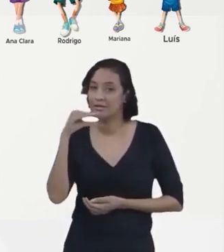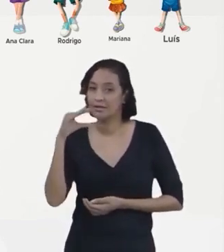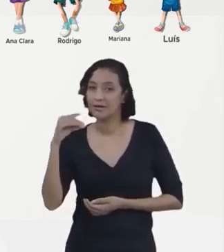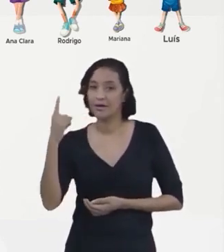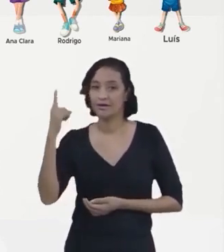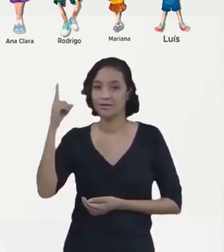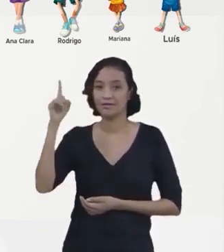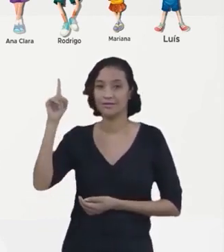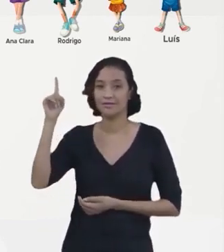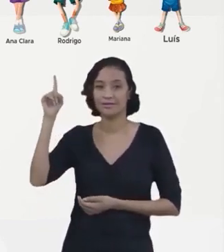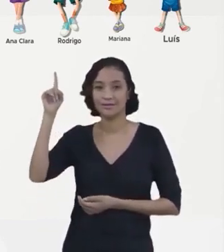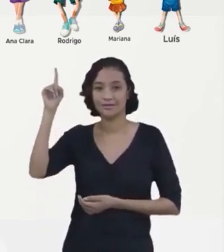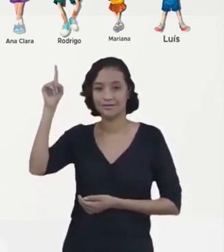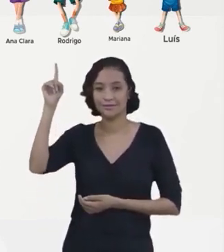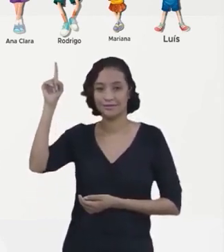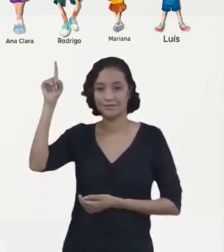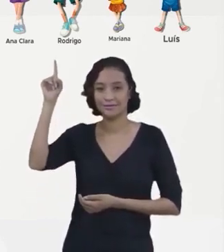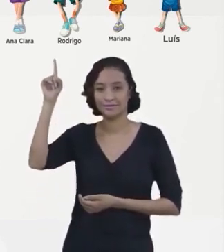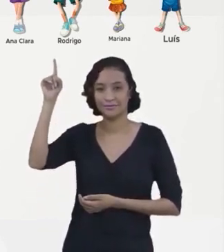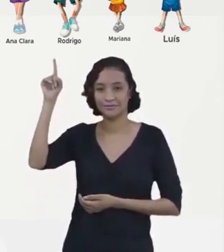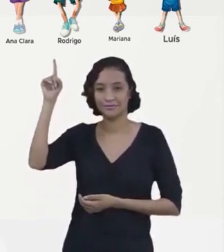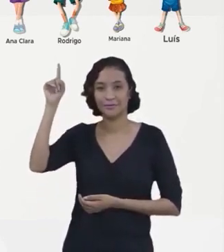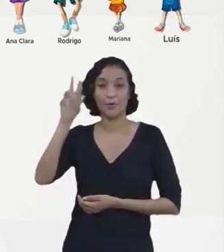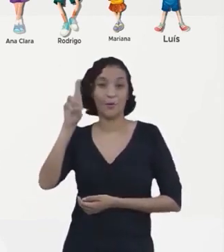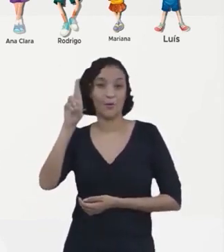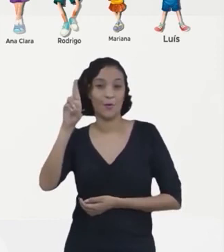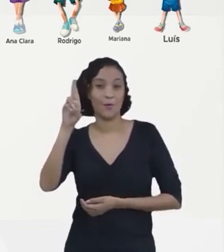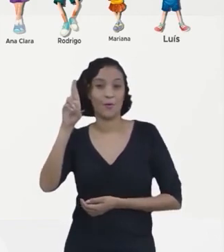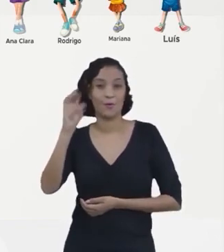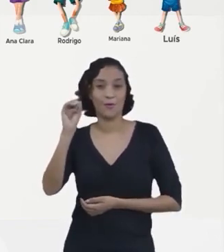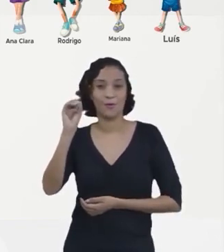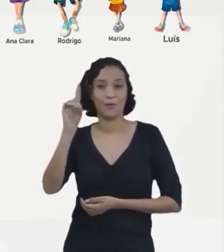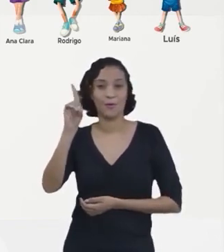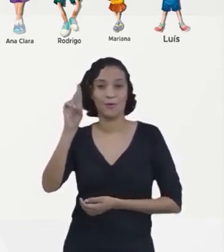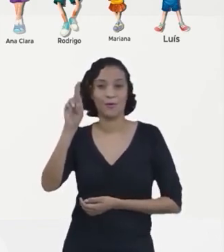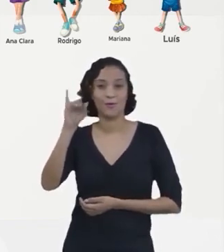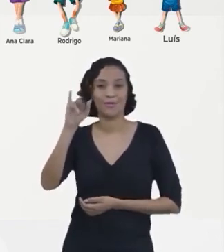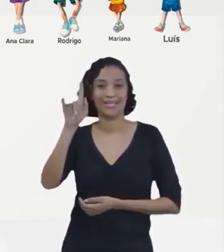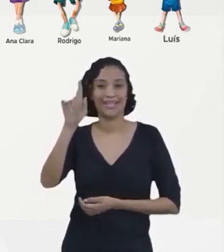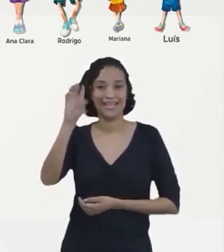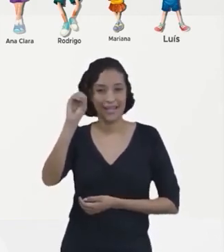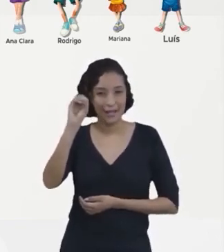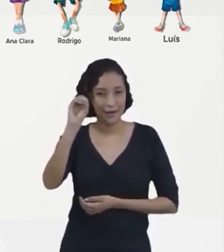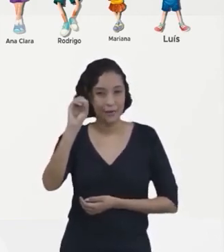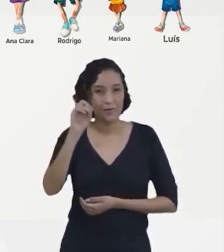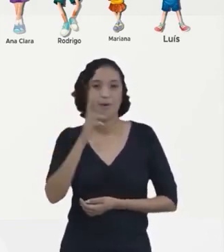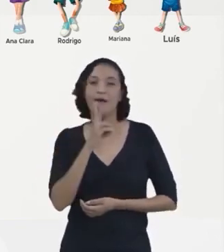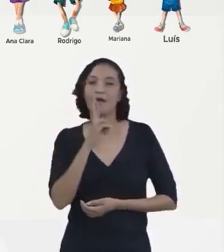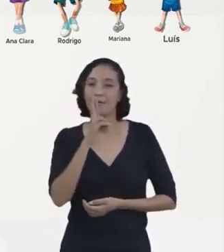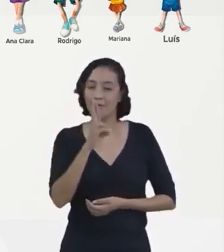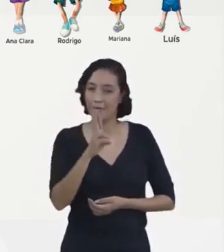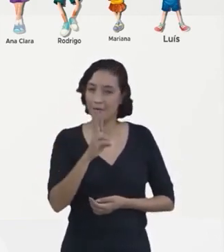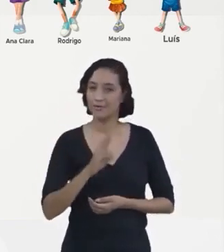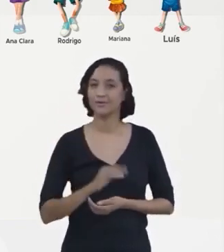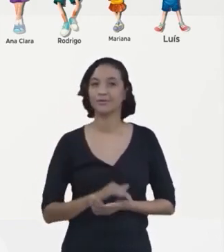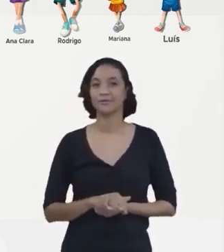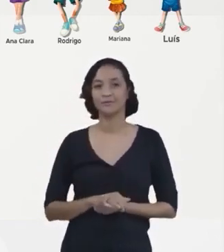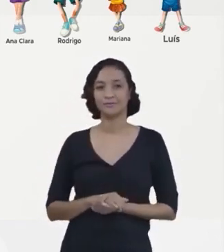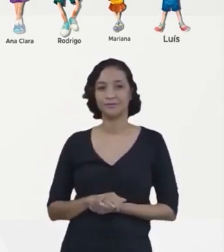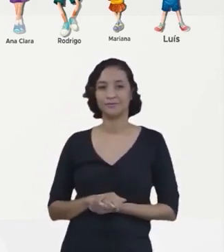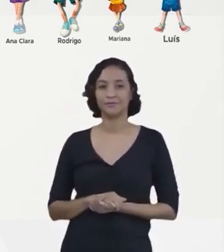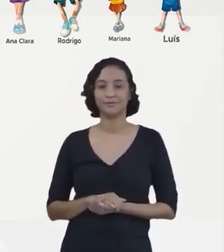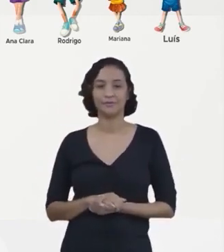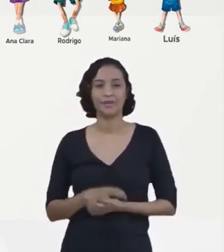Rodrigo é o mais alto? Rodrigo é o mais alto. Letra B. Qual